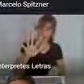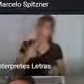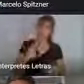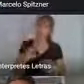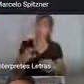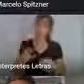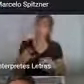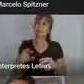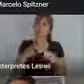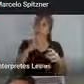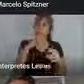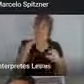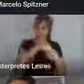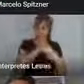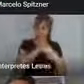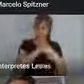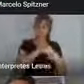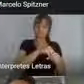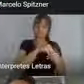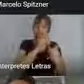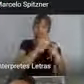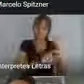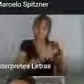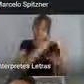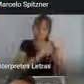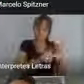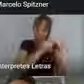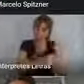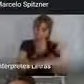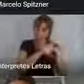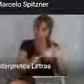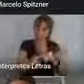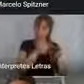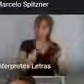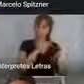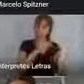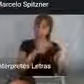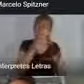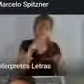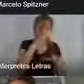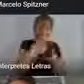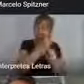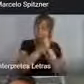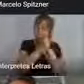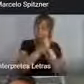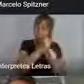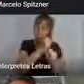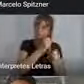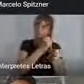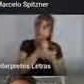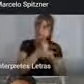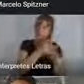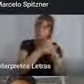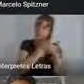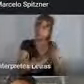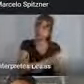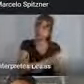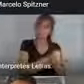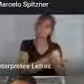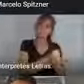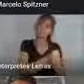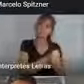nessas comunidades como fator, como impacto para fortalecimento, para colaborar